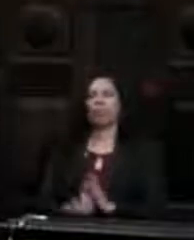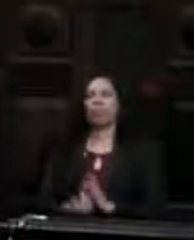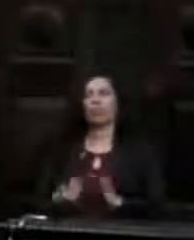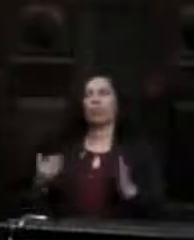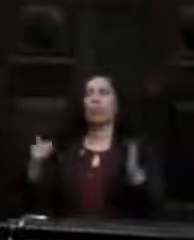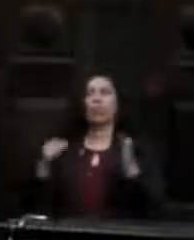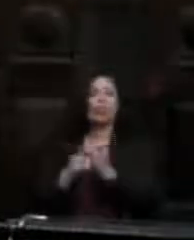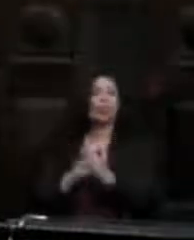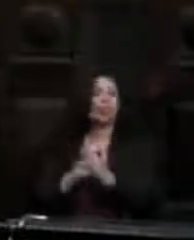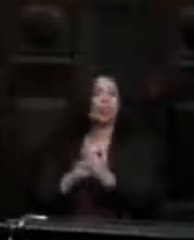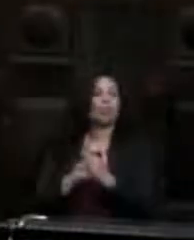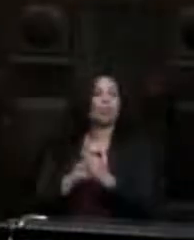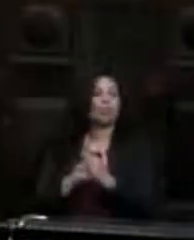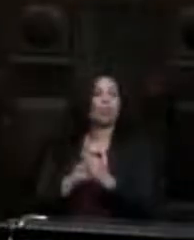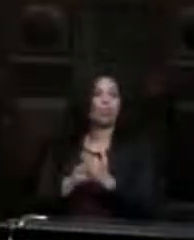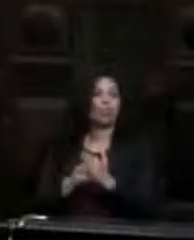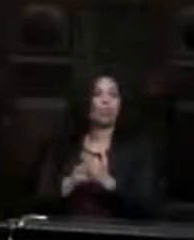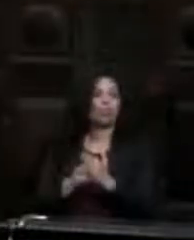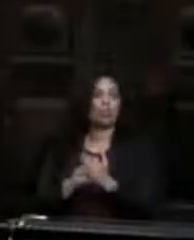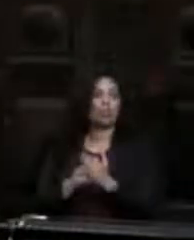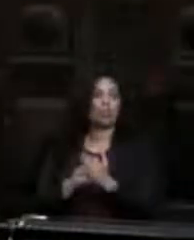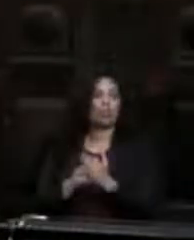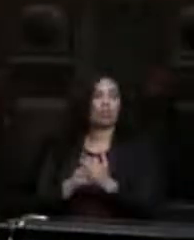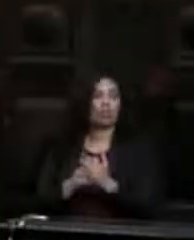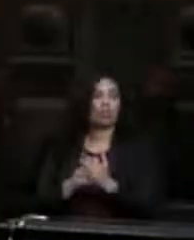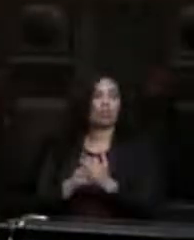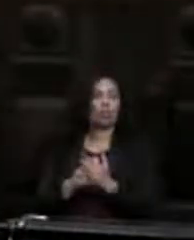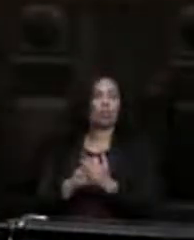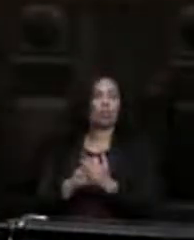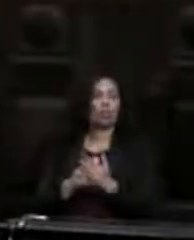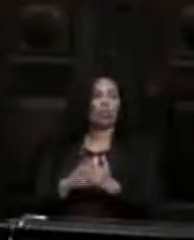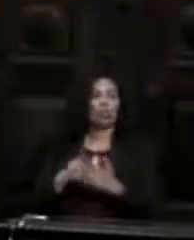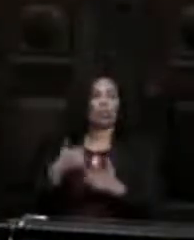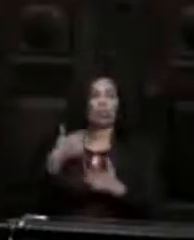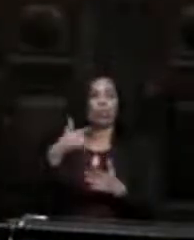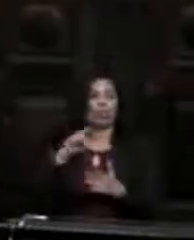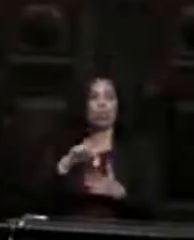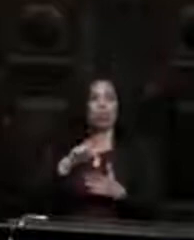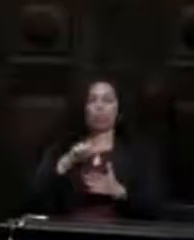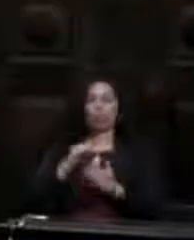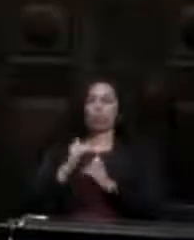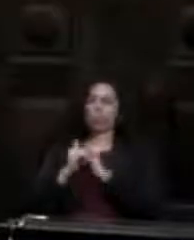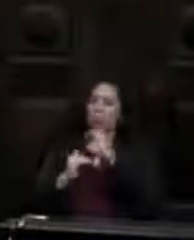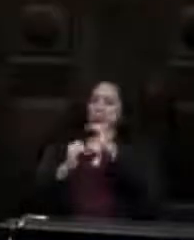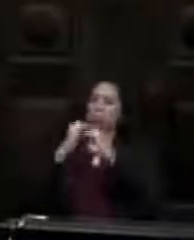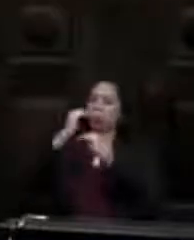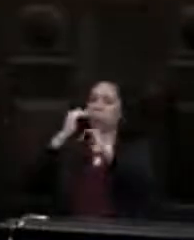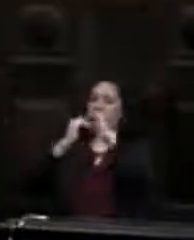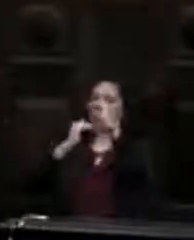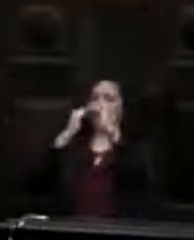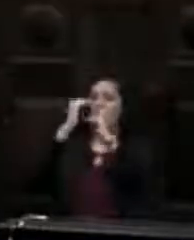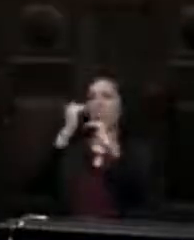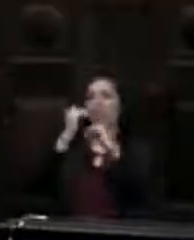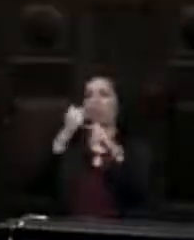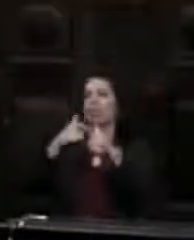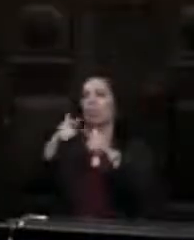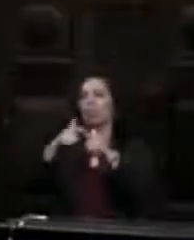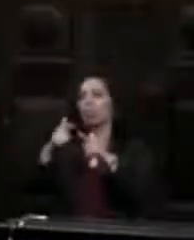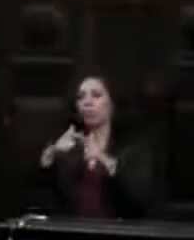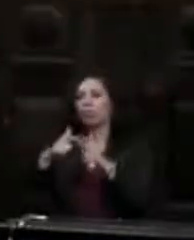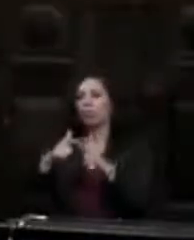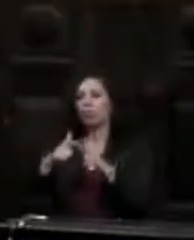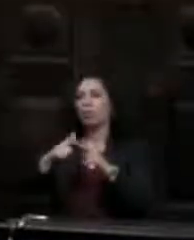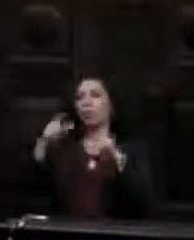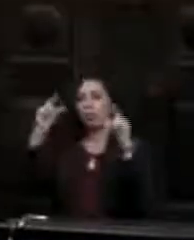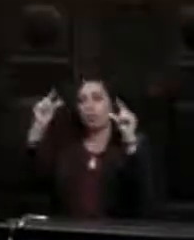Até para ele ter à disposição de forma natural para produzir a cultura, para